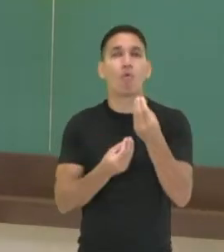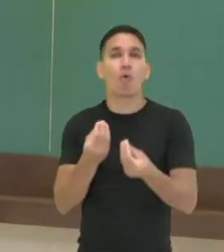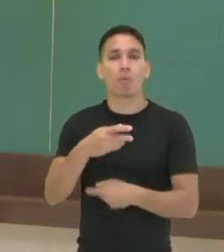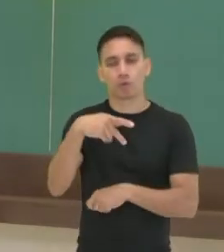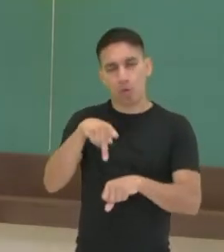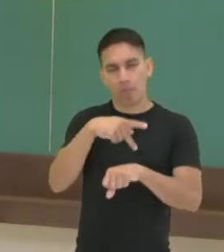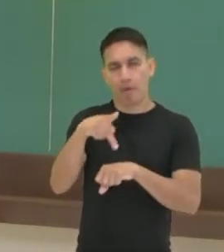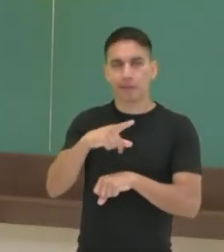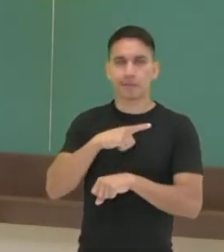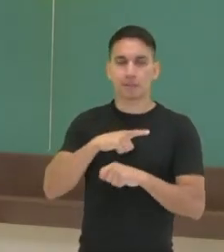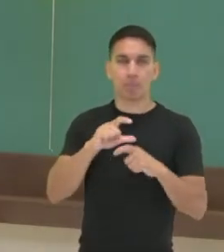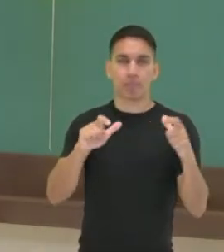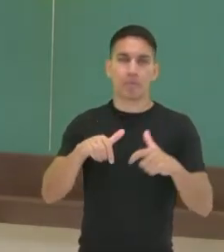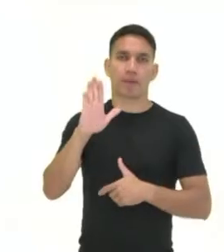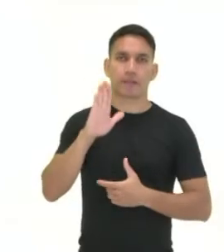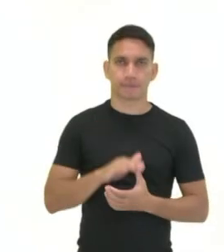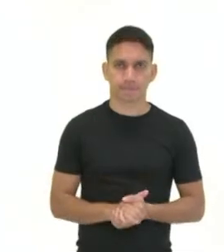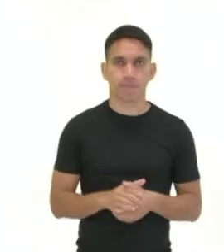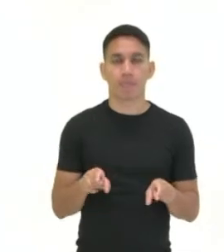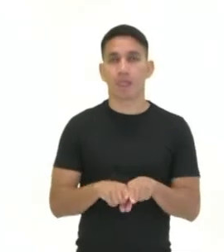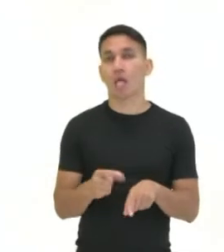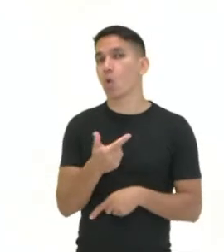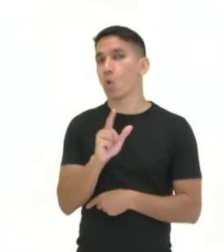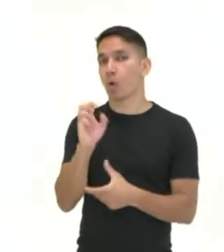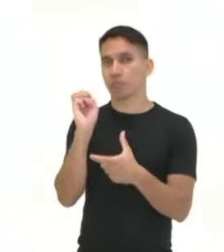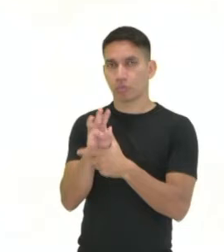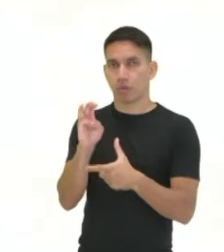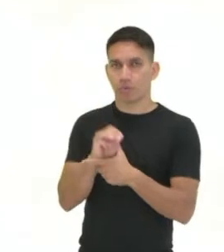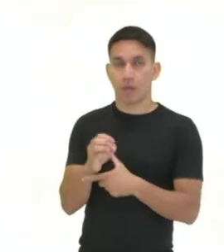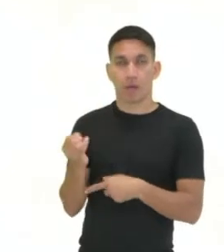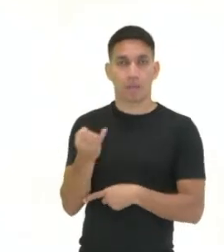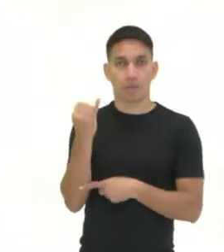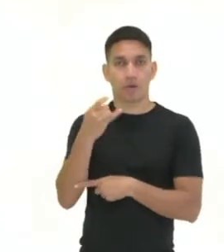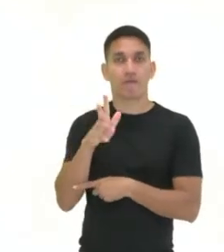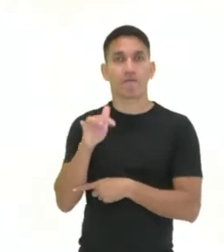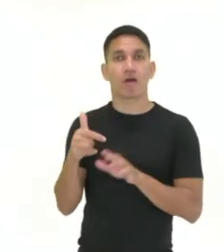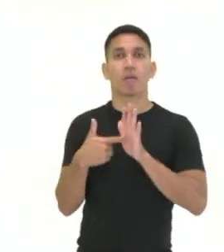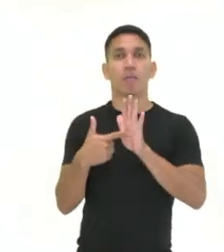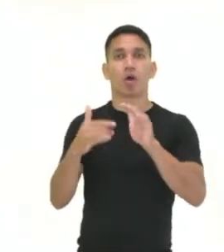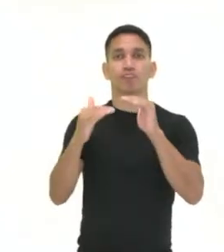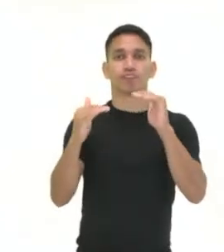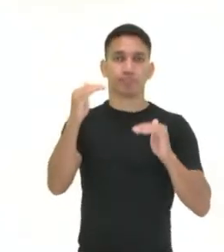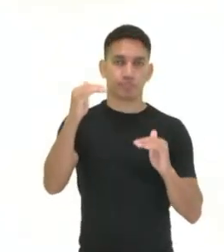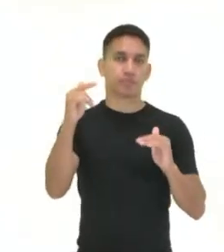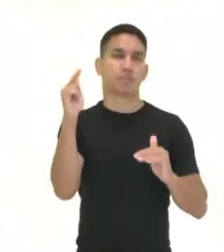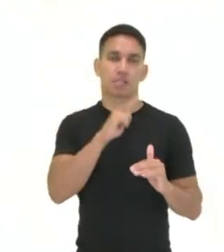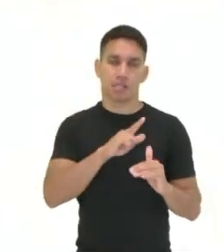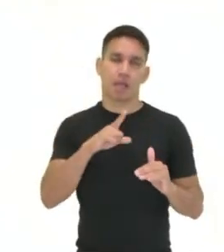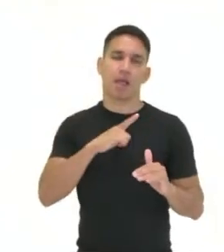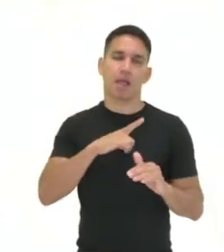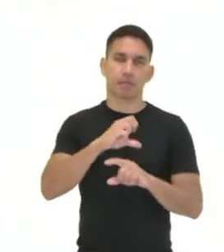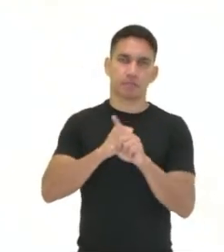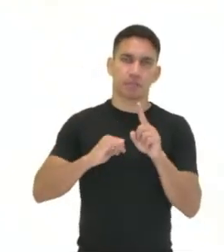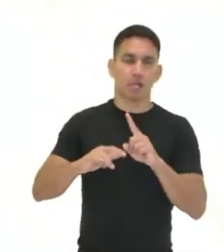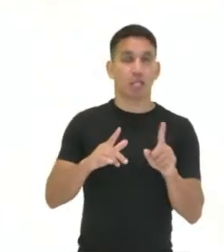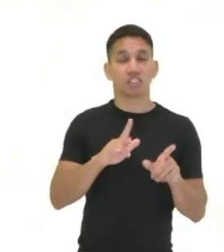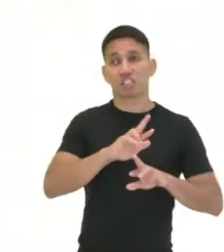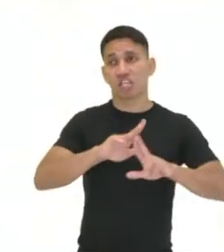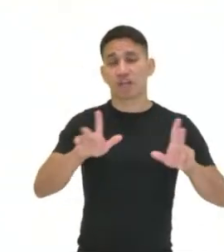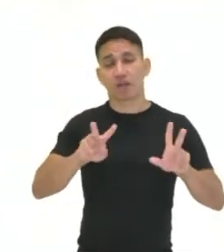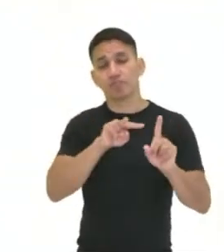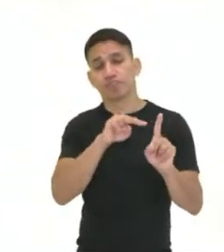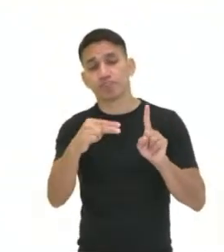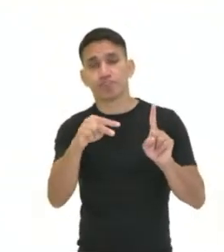vez mais. Outro aspecto importante vai se referir à desigualdade social com diferentes recortes. Então, você pode pensar a desigualdade